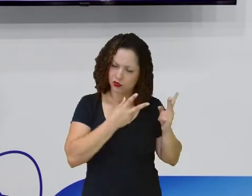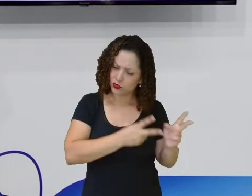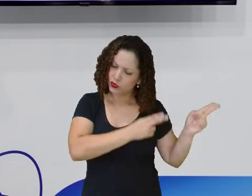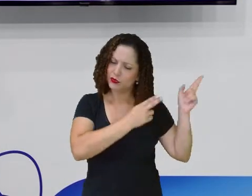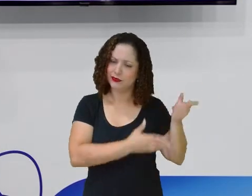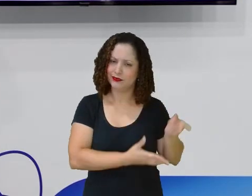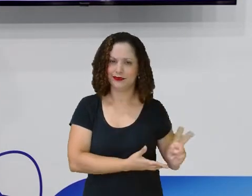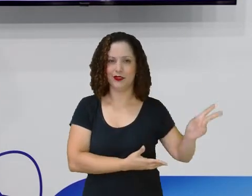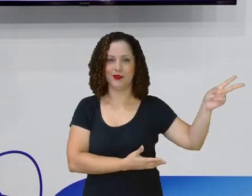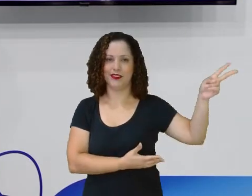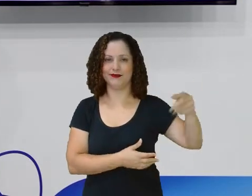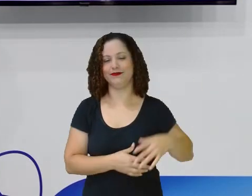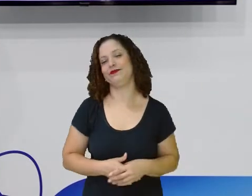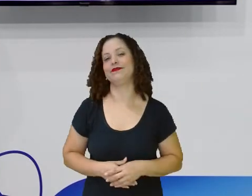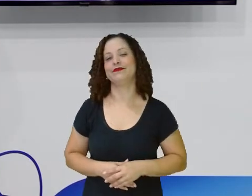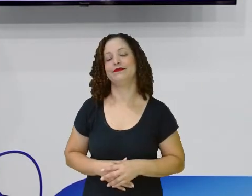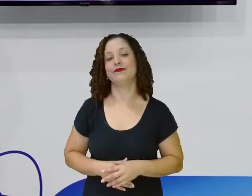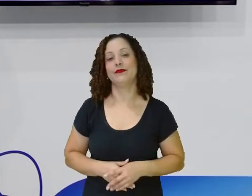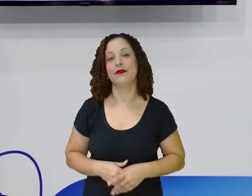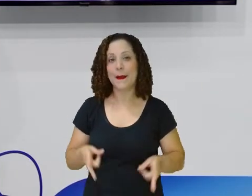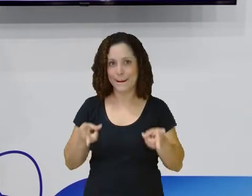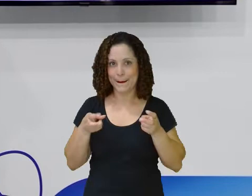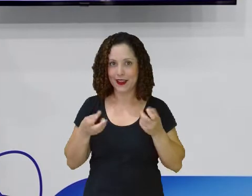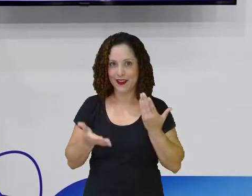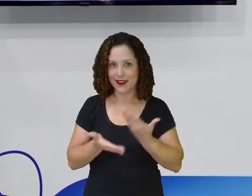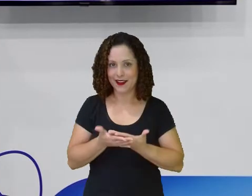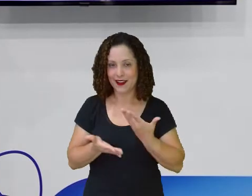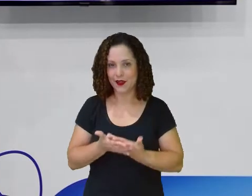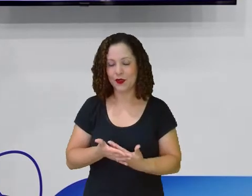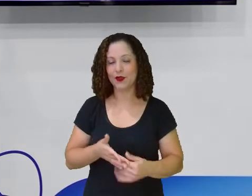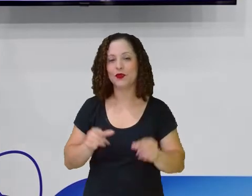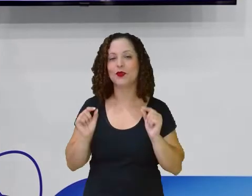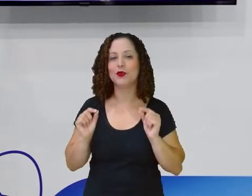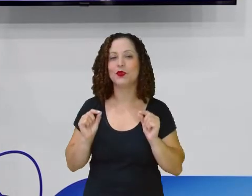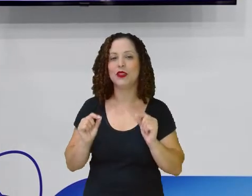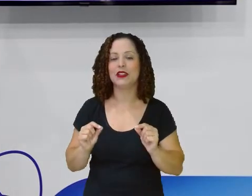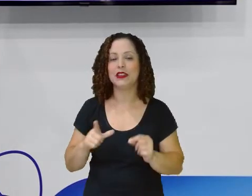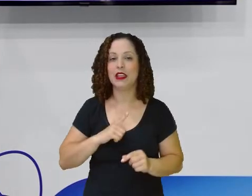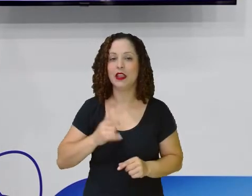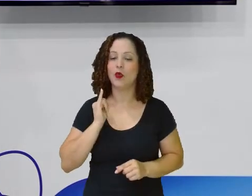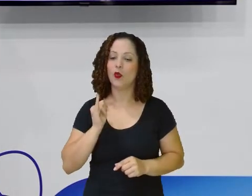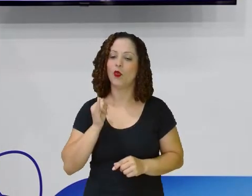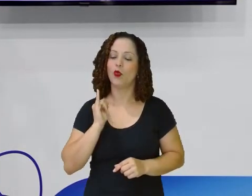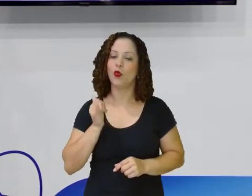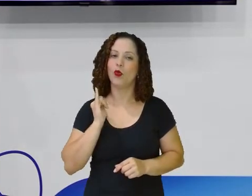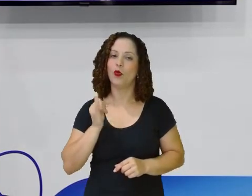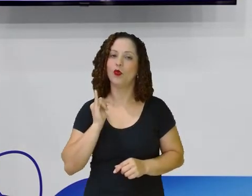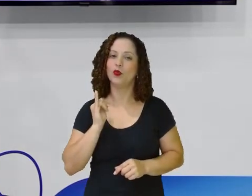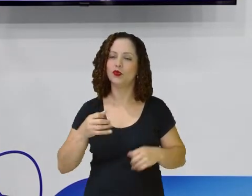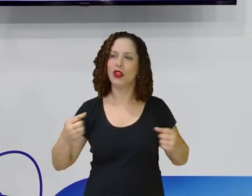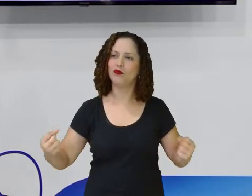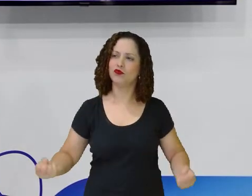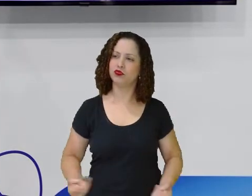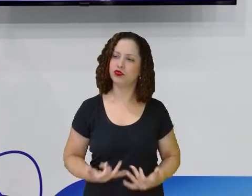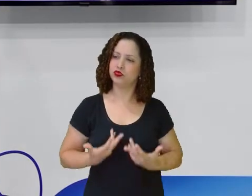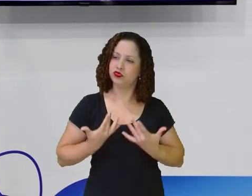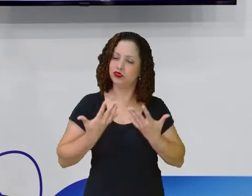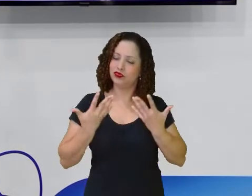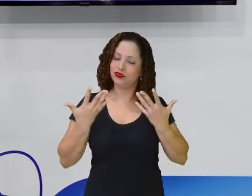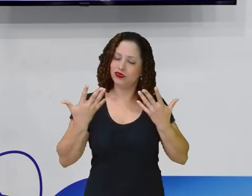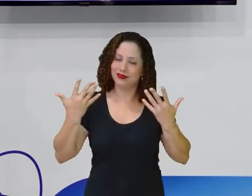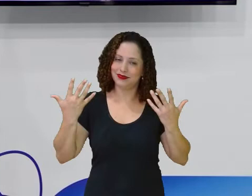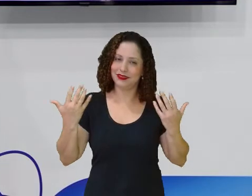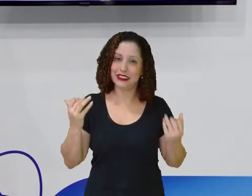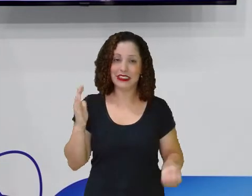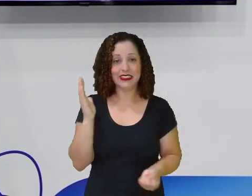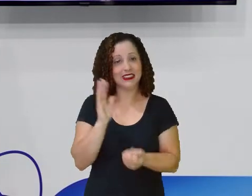Então, vocês puderam perceber na aula de hoje que a gente pode pegar um conto tradicional, servir de inspiração e criar